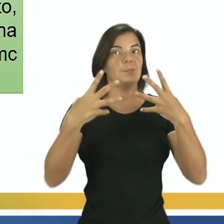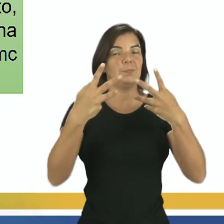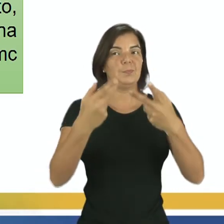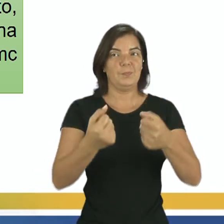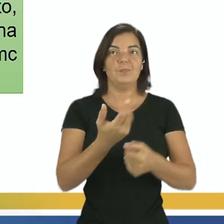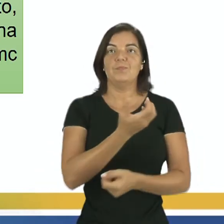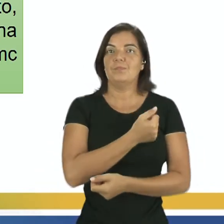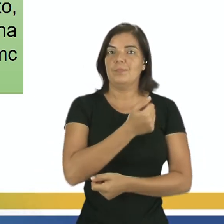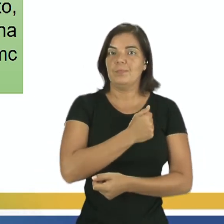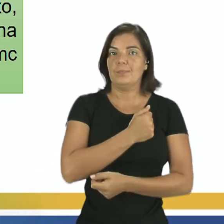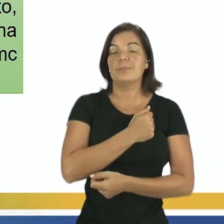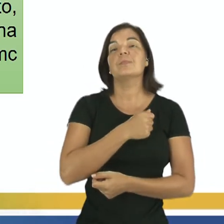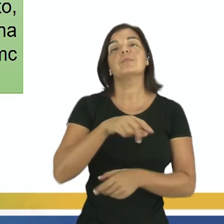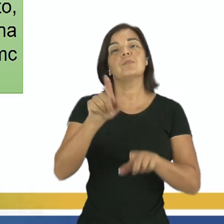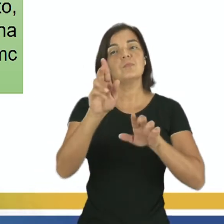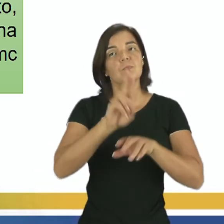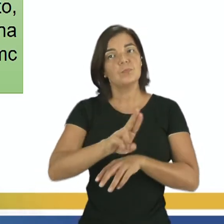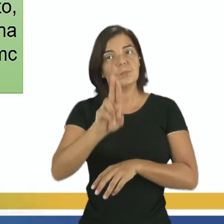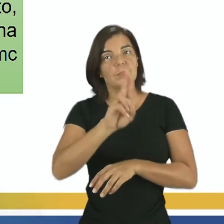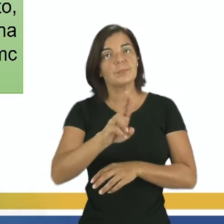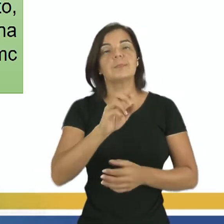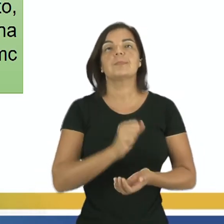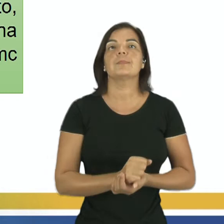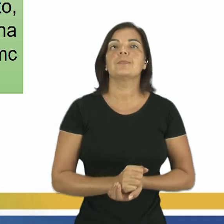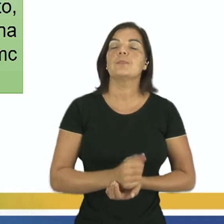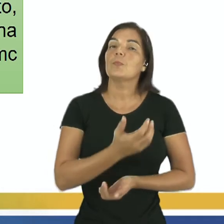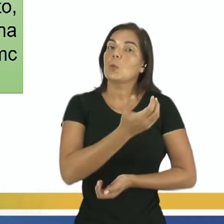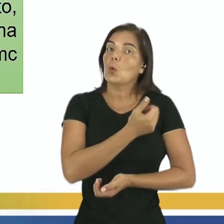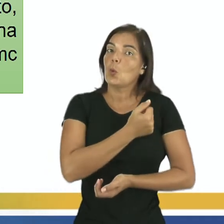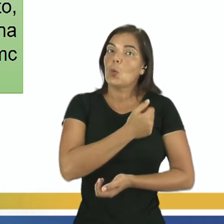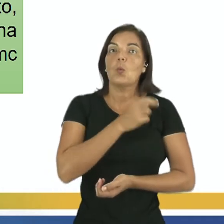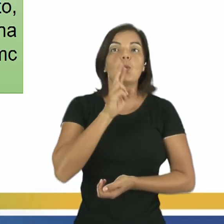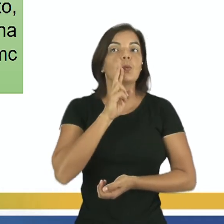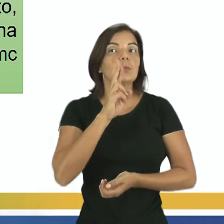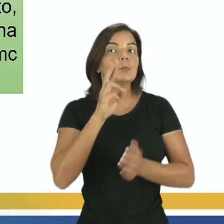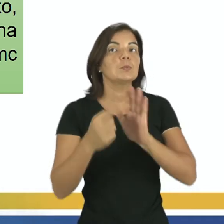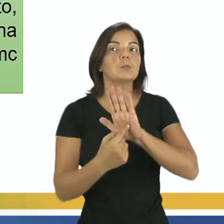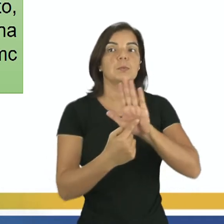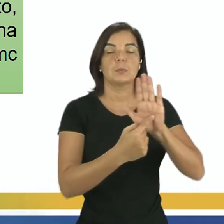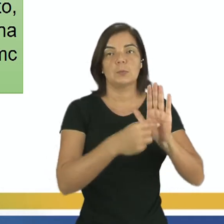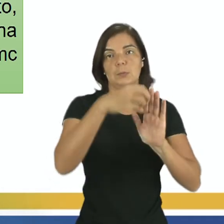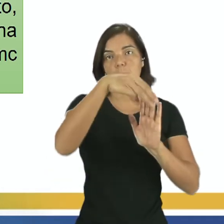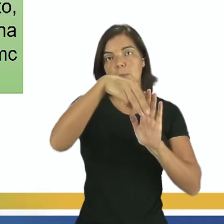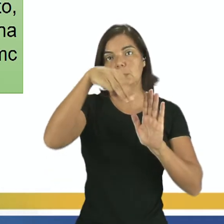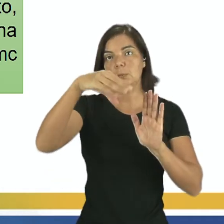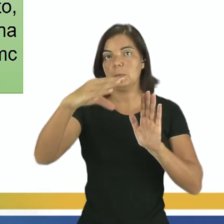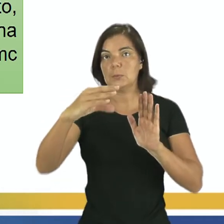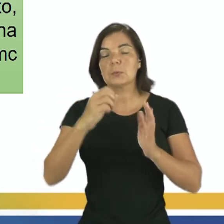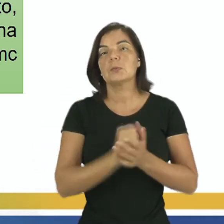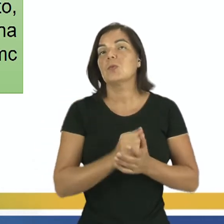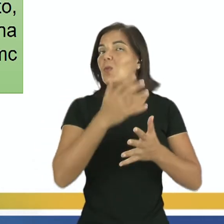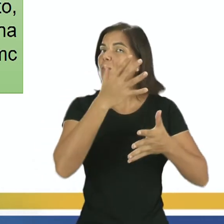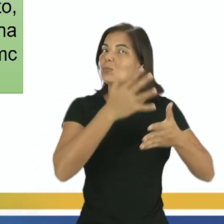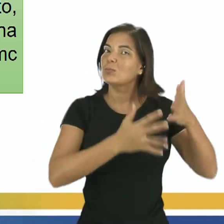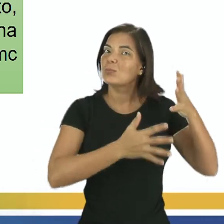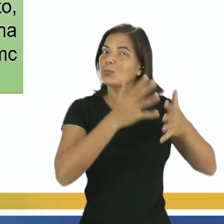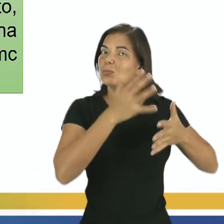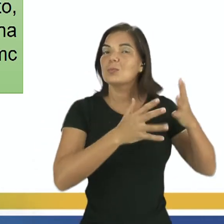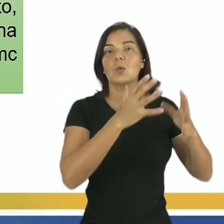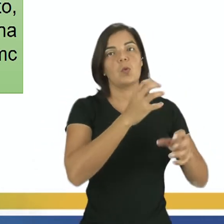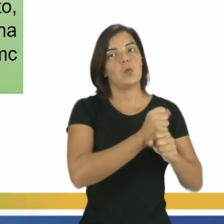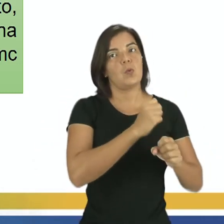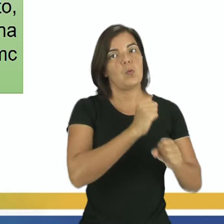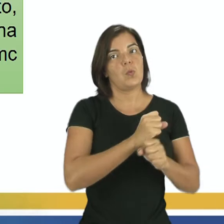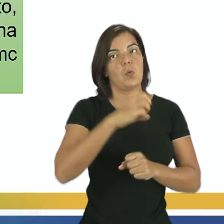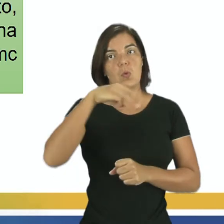os números primos usados na decomposição. O valor desse produto representa o MMC, então não confunda com o cálculo do